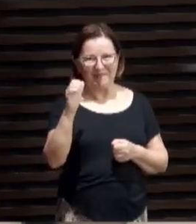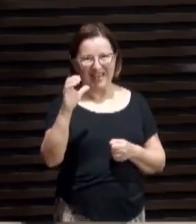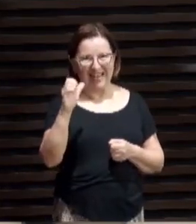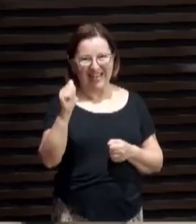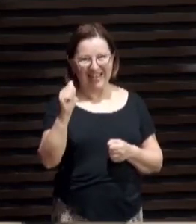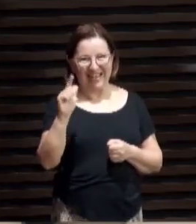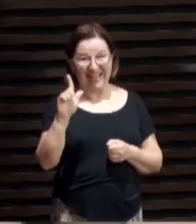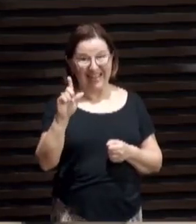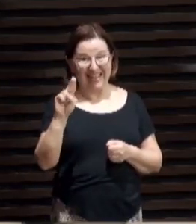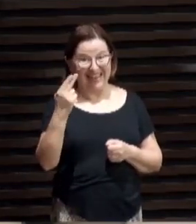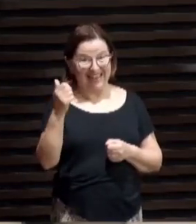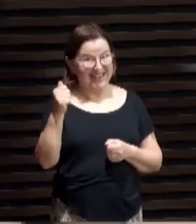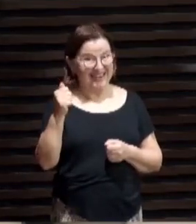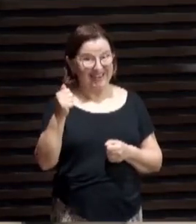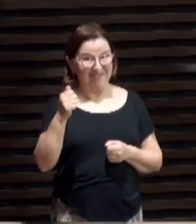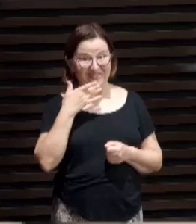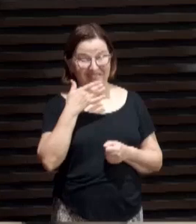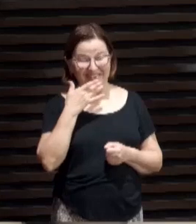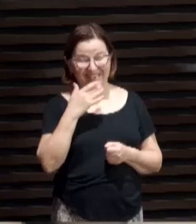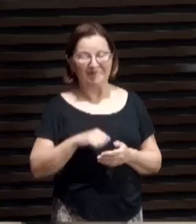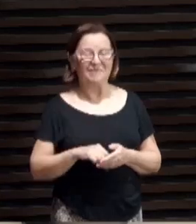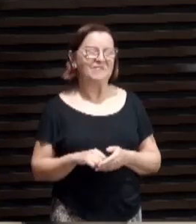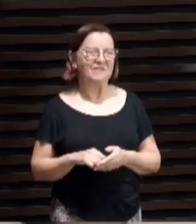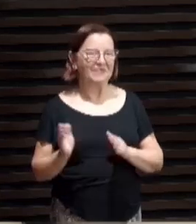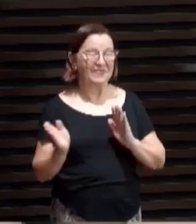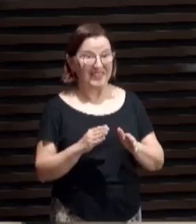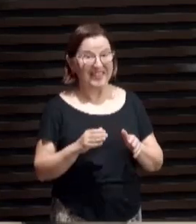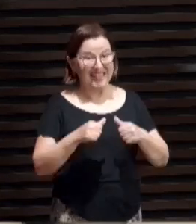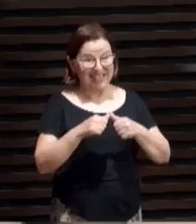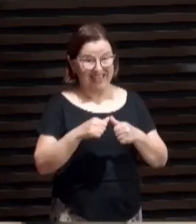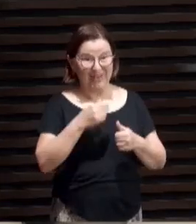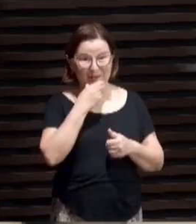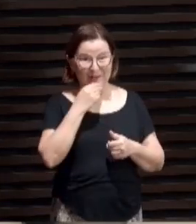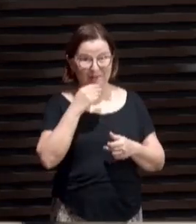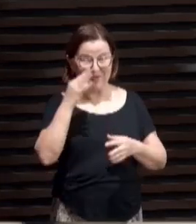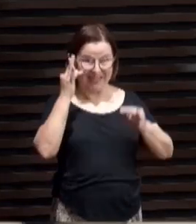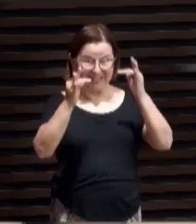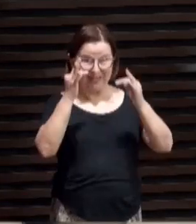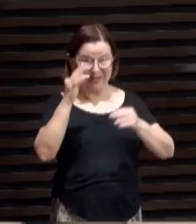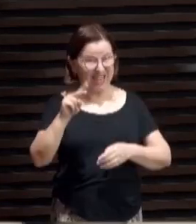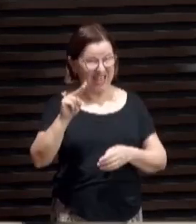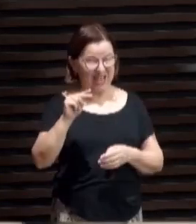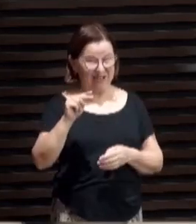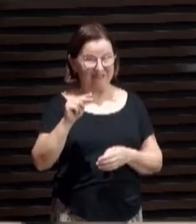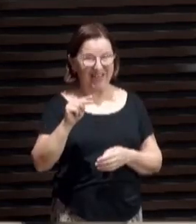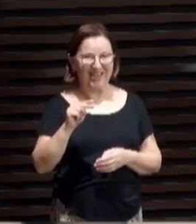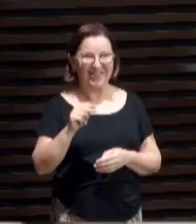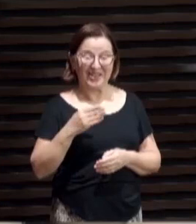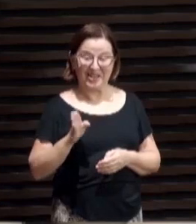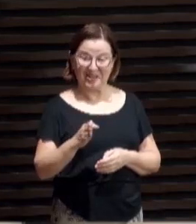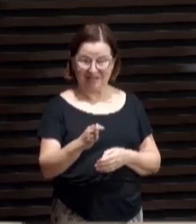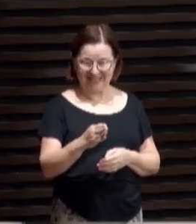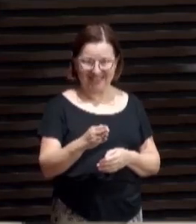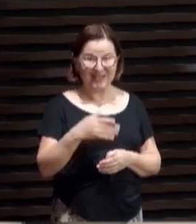E a W. Pink, para mim, é um desses teólogos como bacalhau. É gostoso de ler, é gostoso de